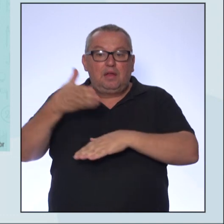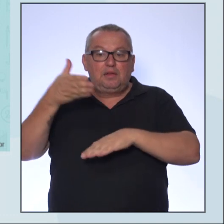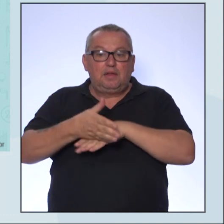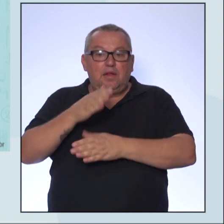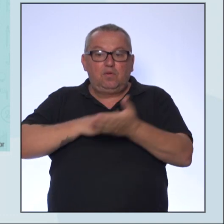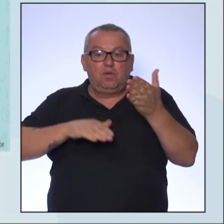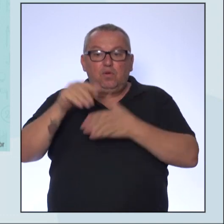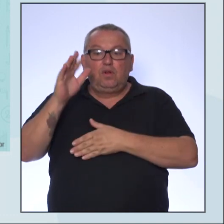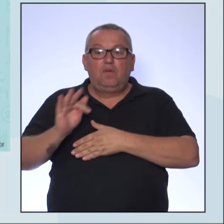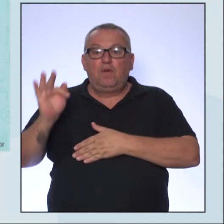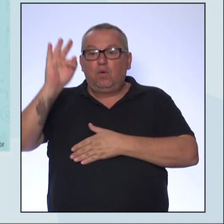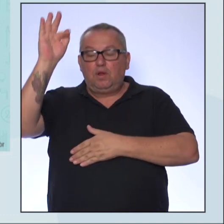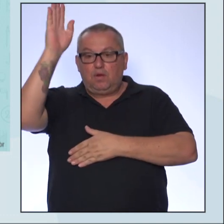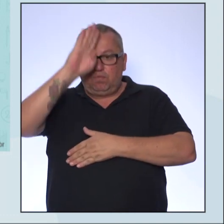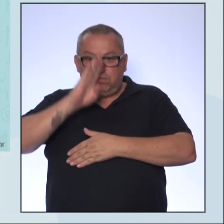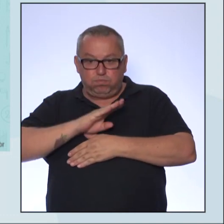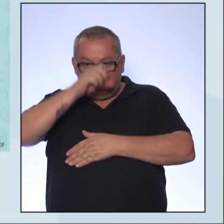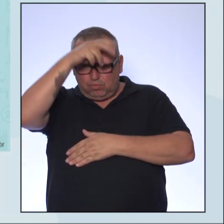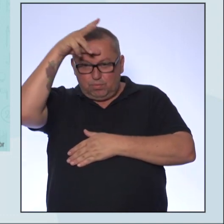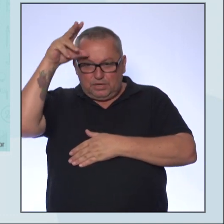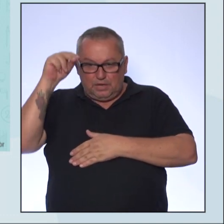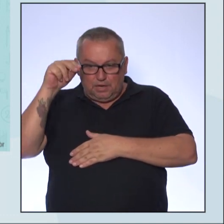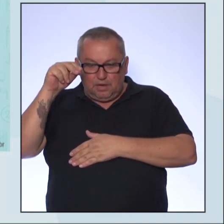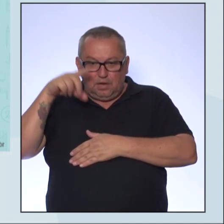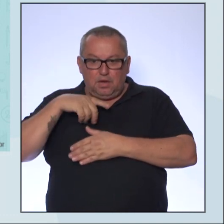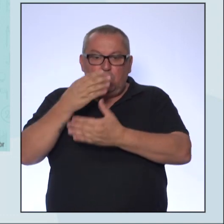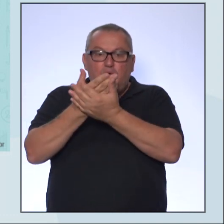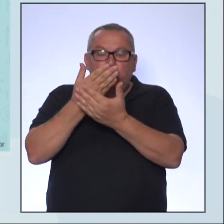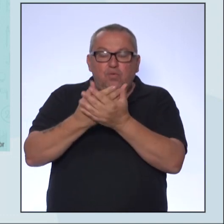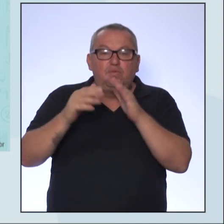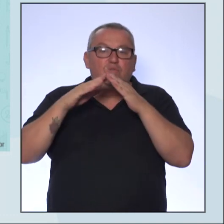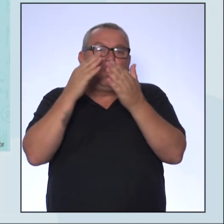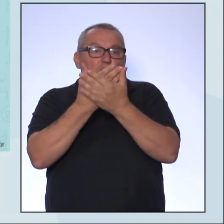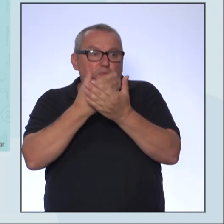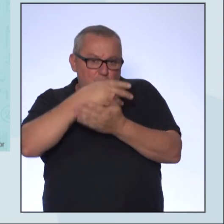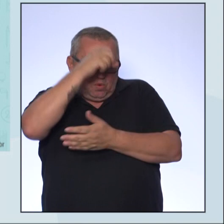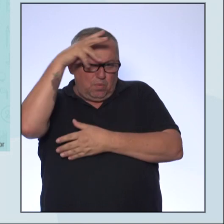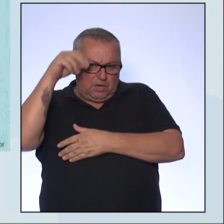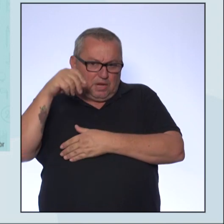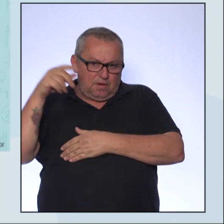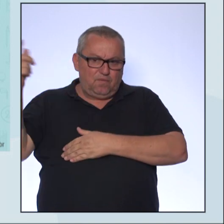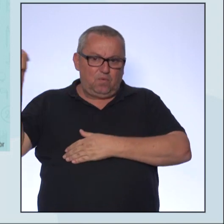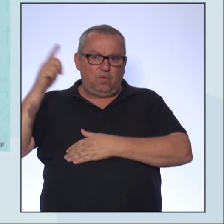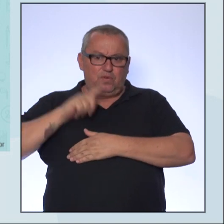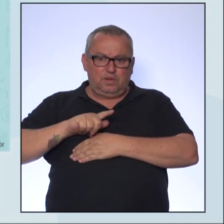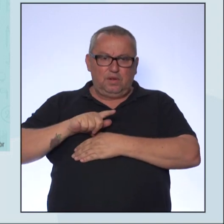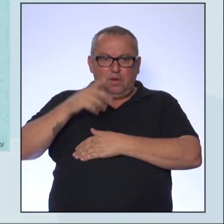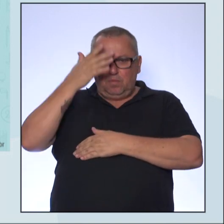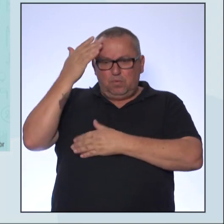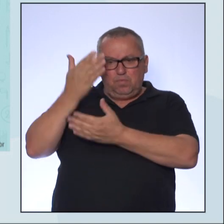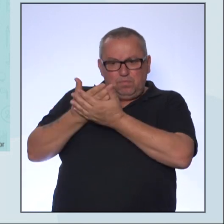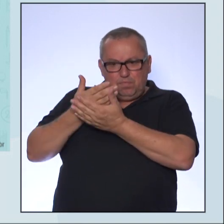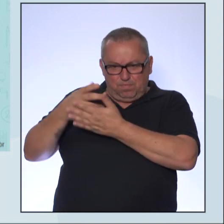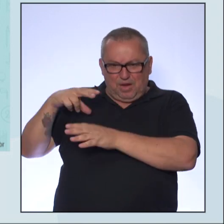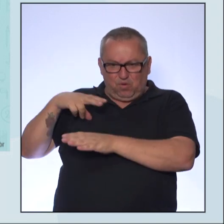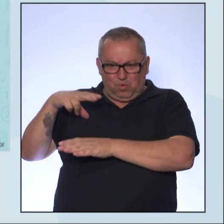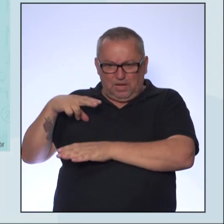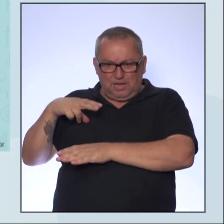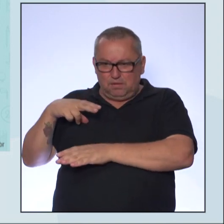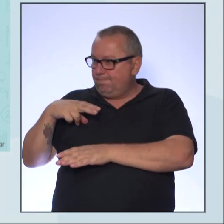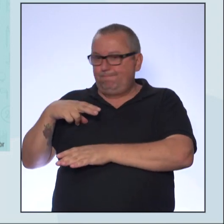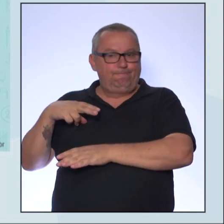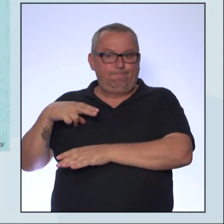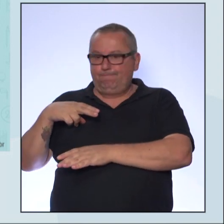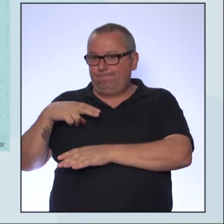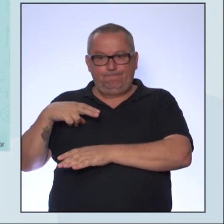todos à universidade pública. Por exemplo, eu estudo em escola pública. Eu vou concorrer com os estudantes da escola privada também?